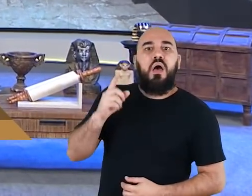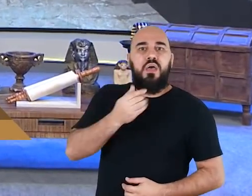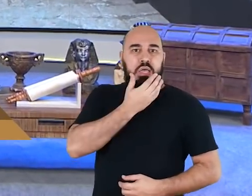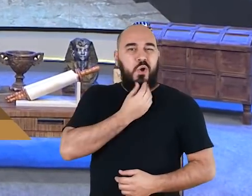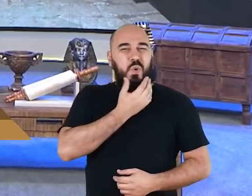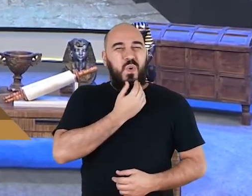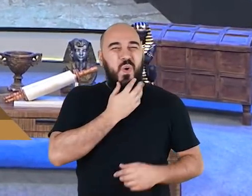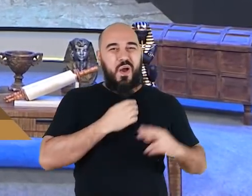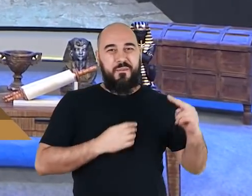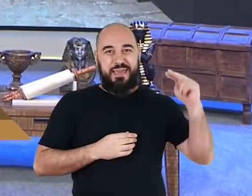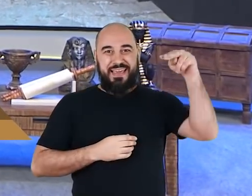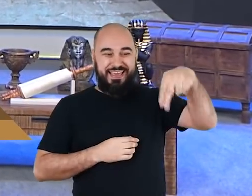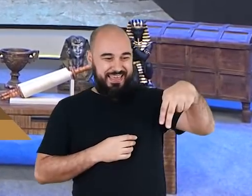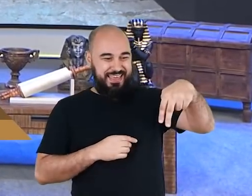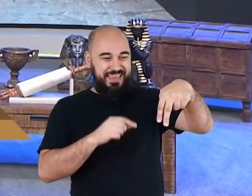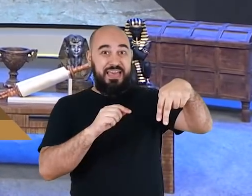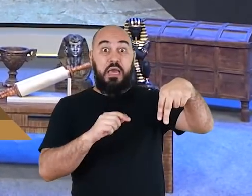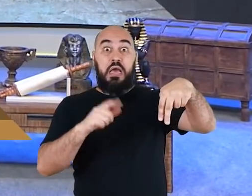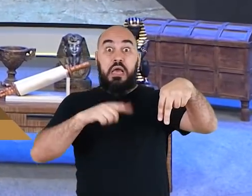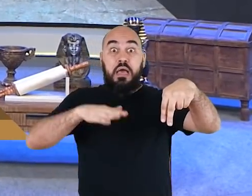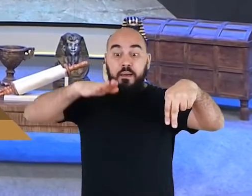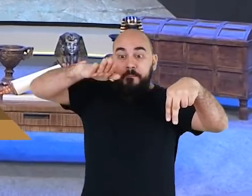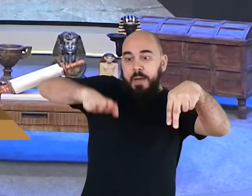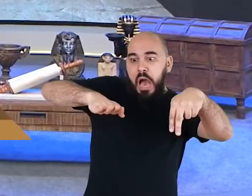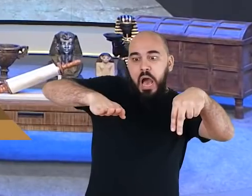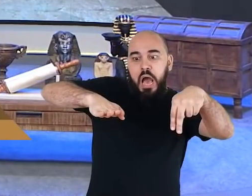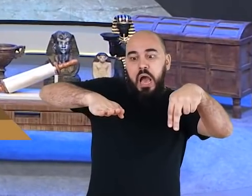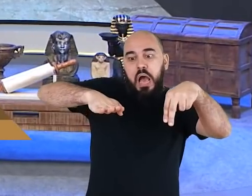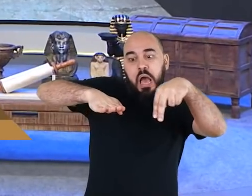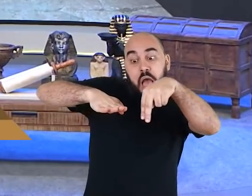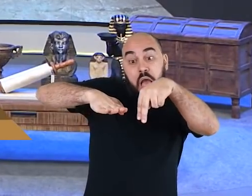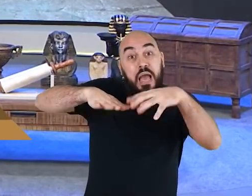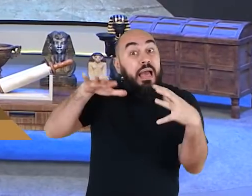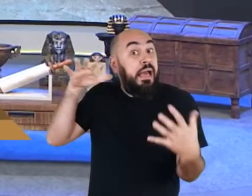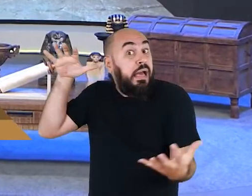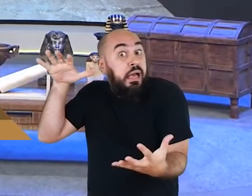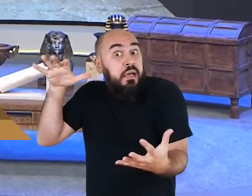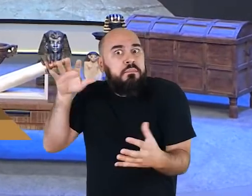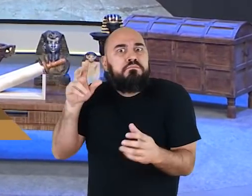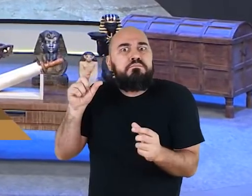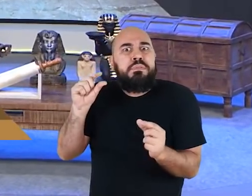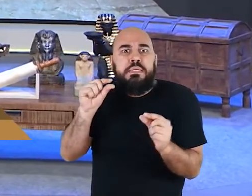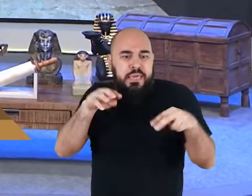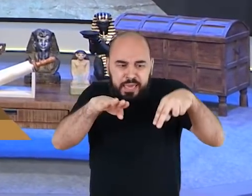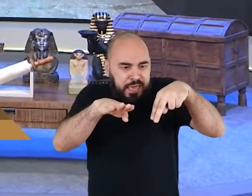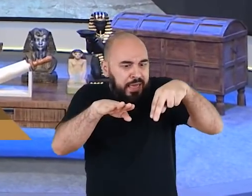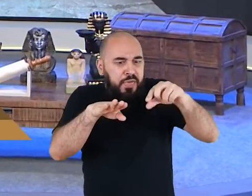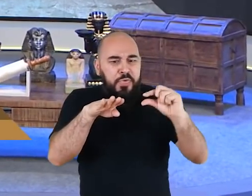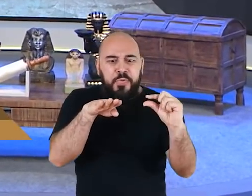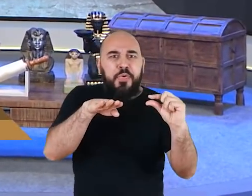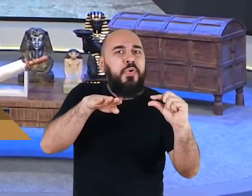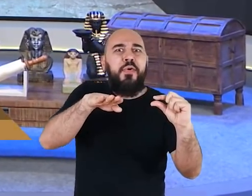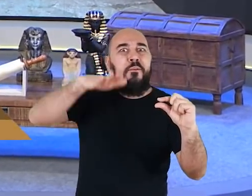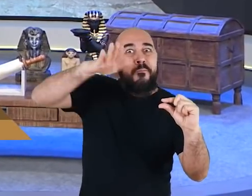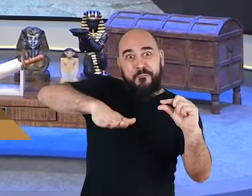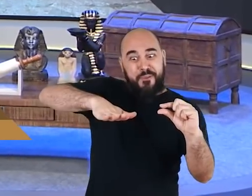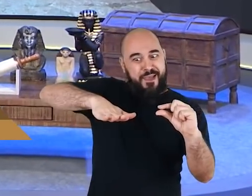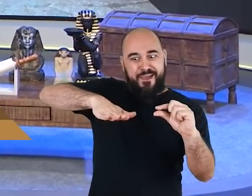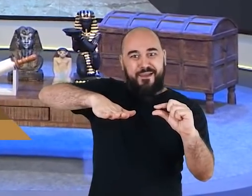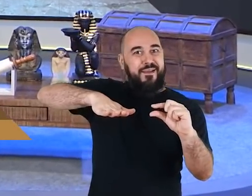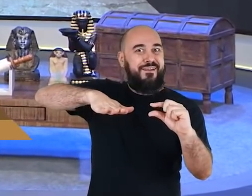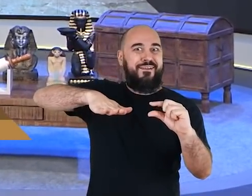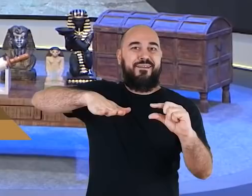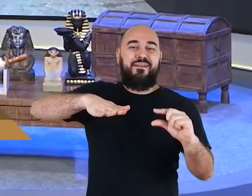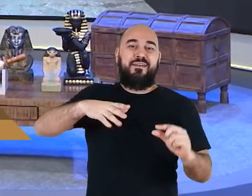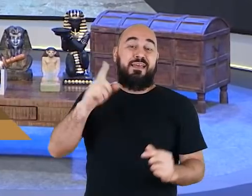estatura normal não conseguiria abraçar o seu polegar. Como eu disse, ela foi construída para comemorar